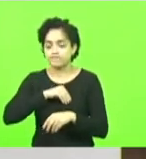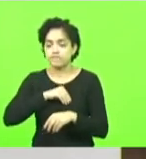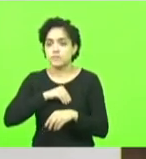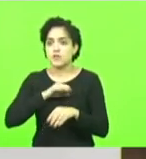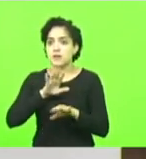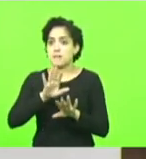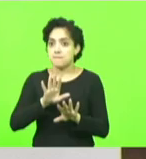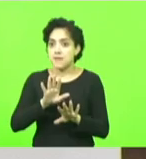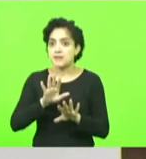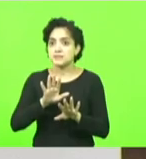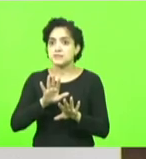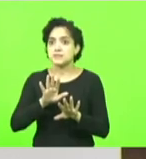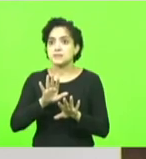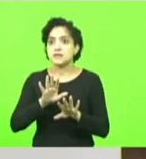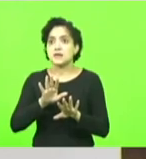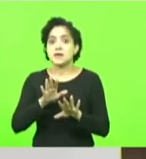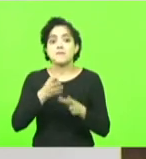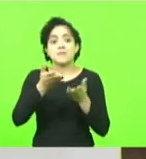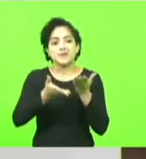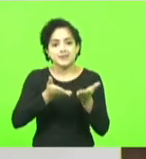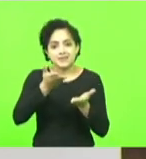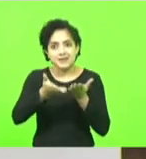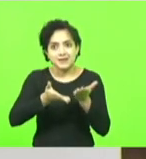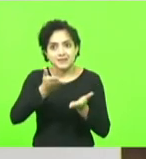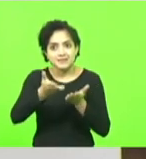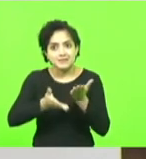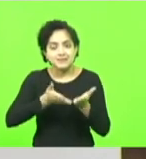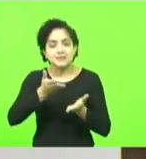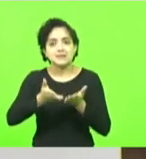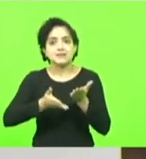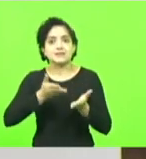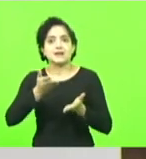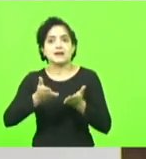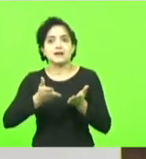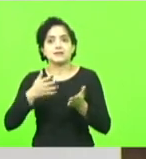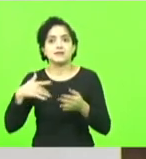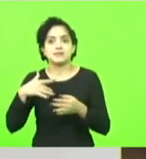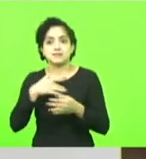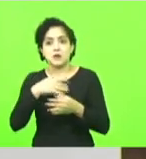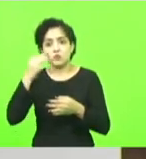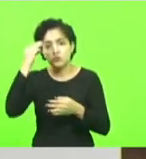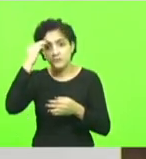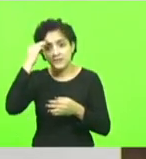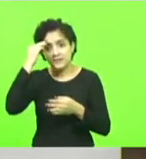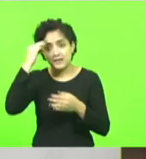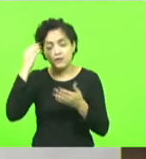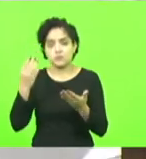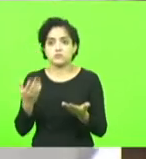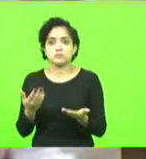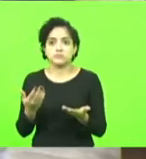uma política pública para tratar da saúde mental dos seus homens, das suas mulheres?